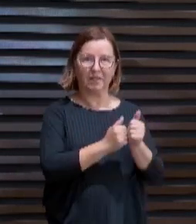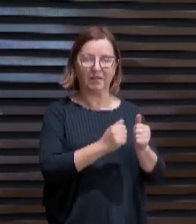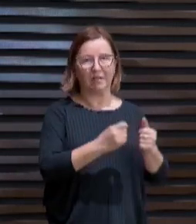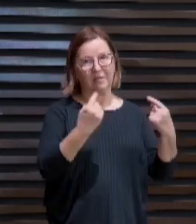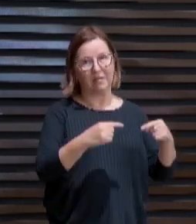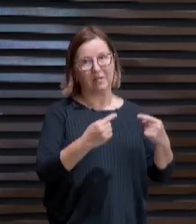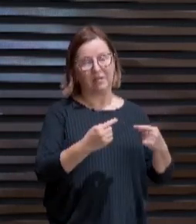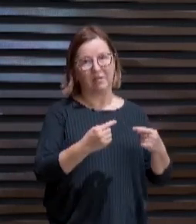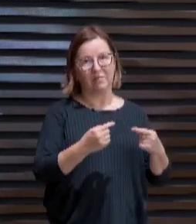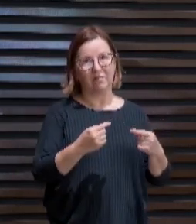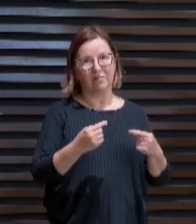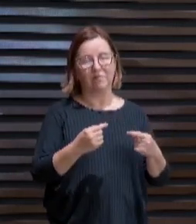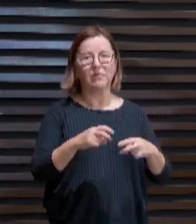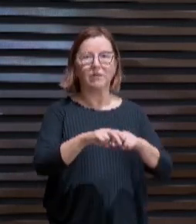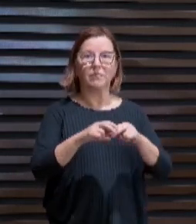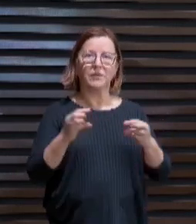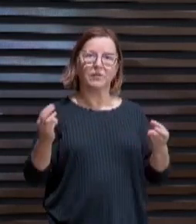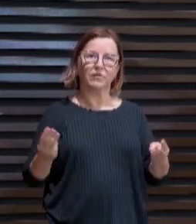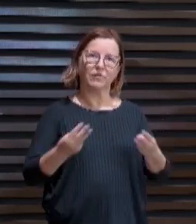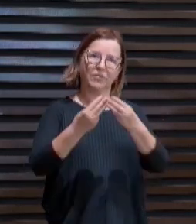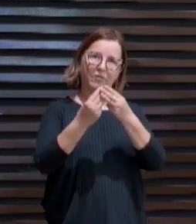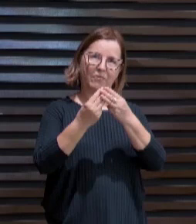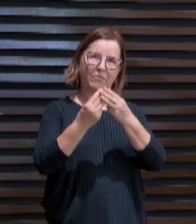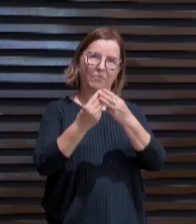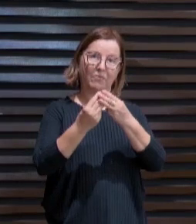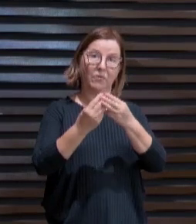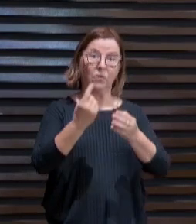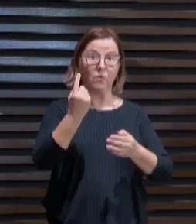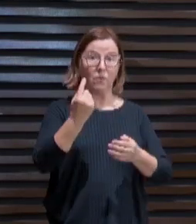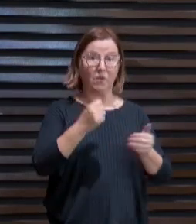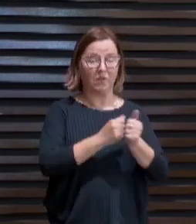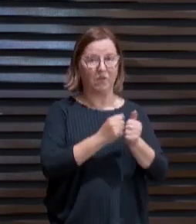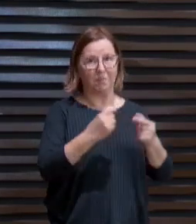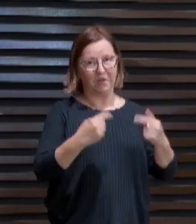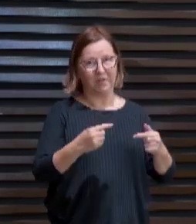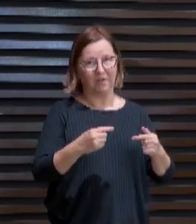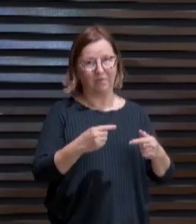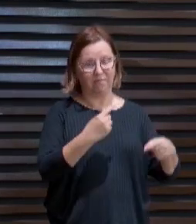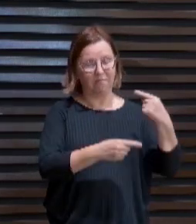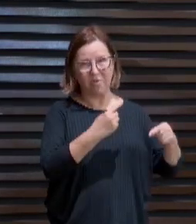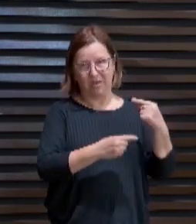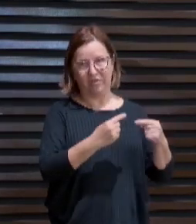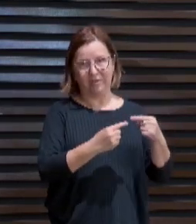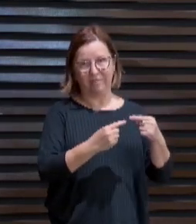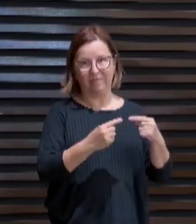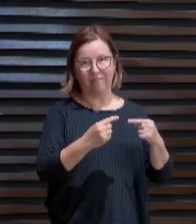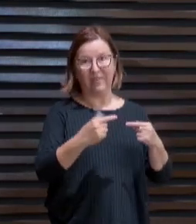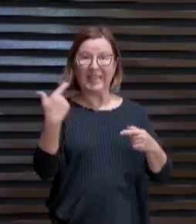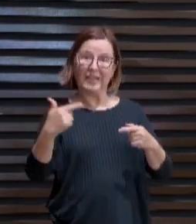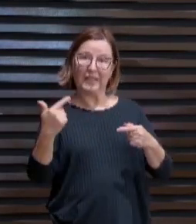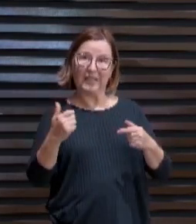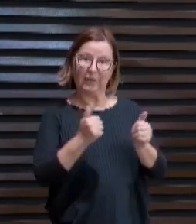perseguição religiosa. São essas duas vias que o inimigo usou e são essas vias que ele vai